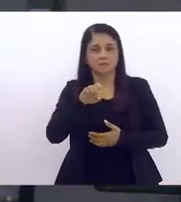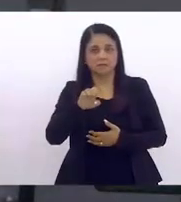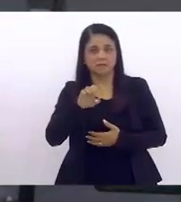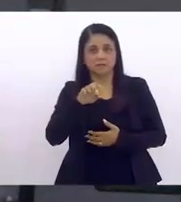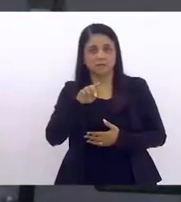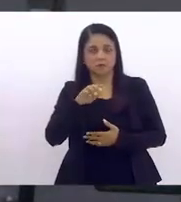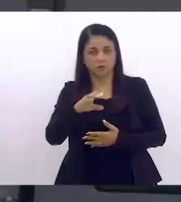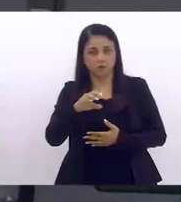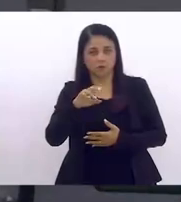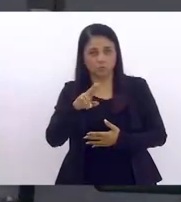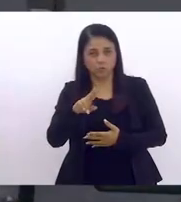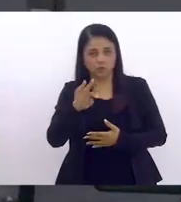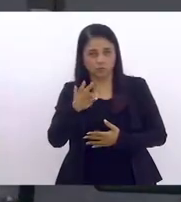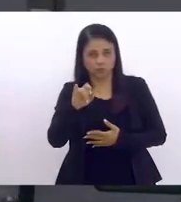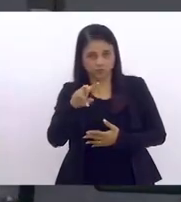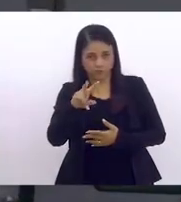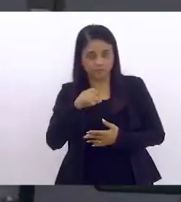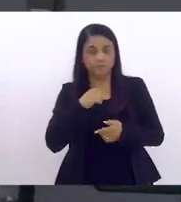Gabriela.